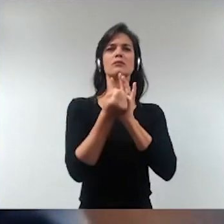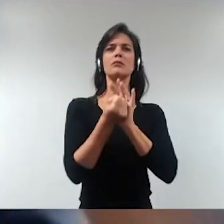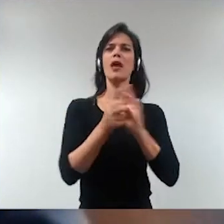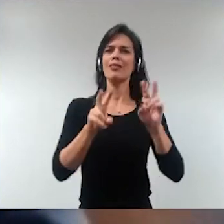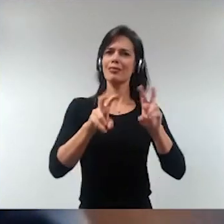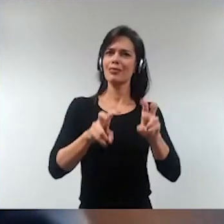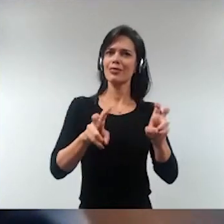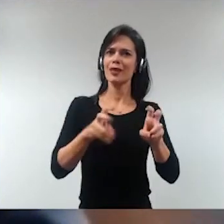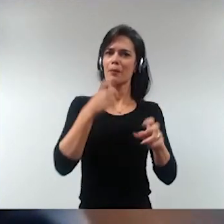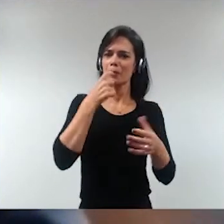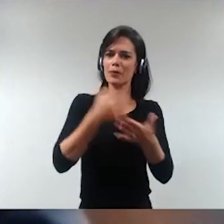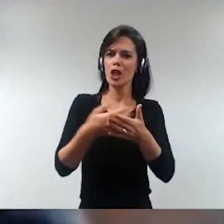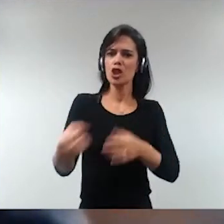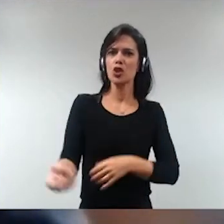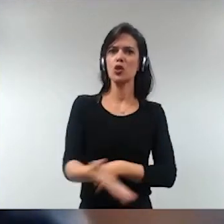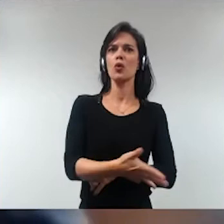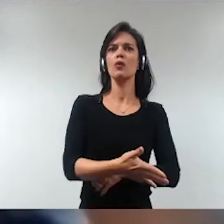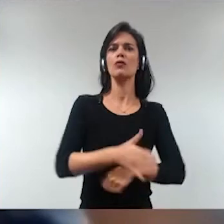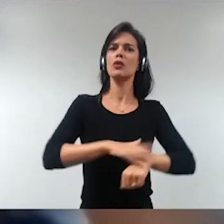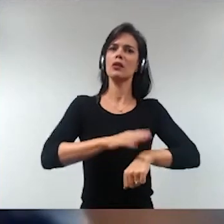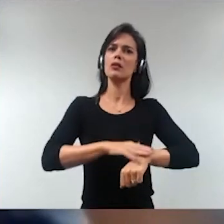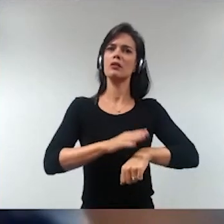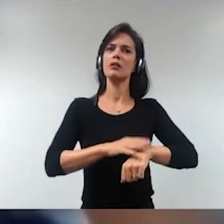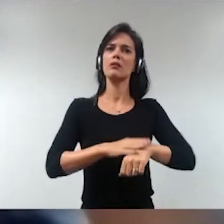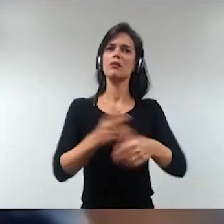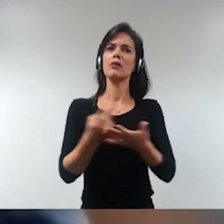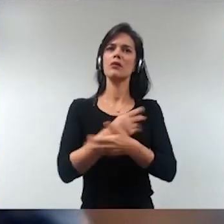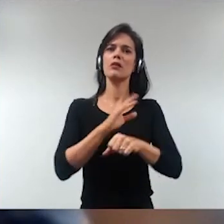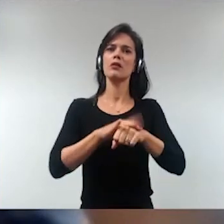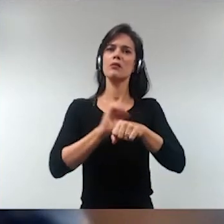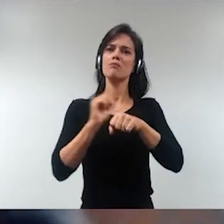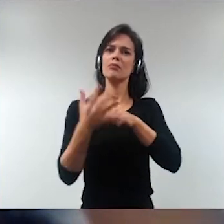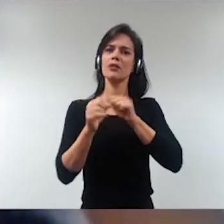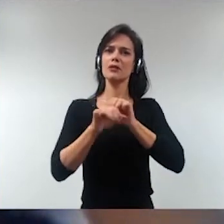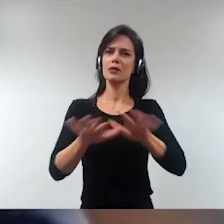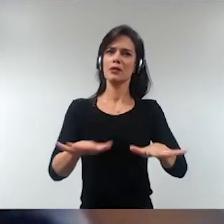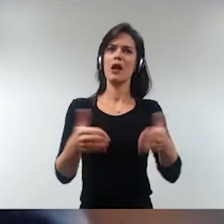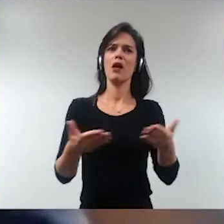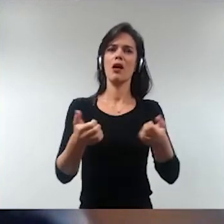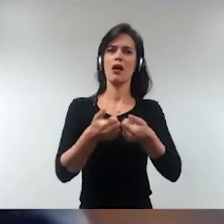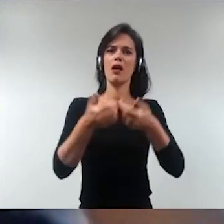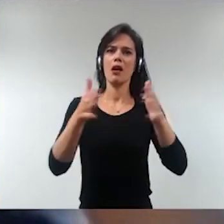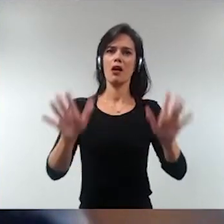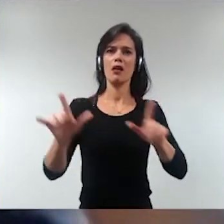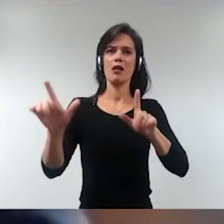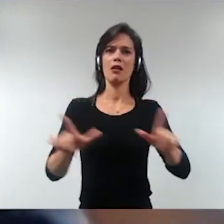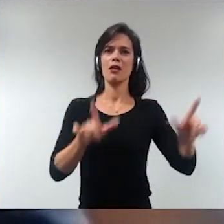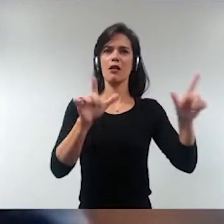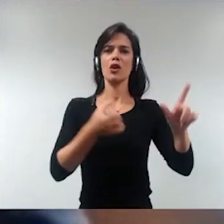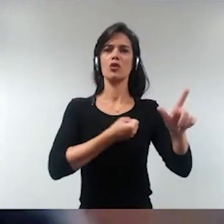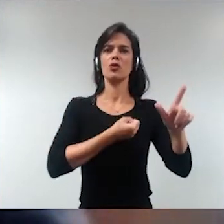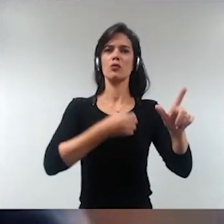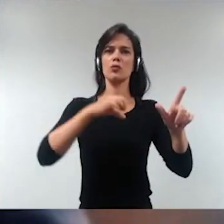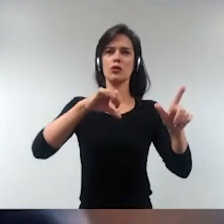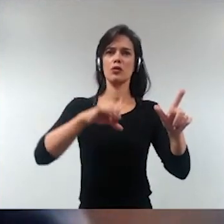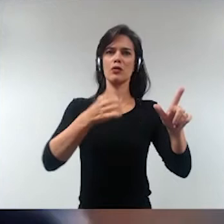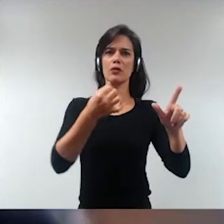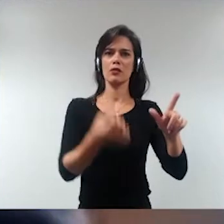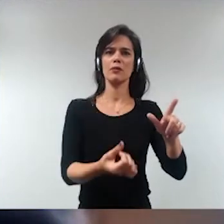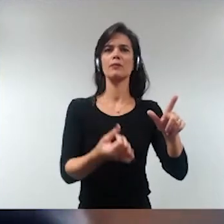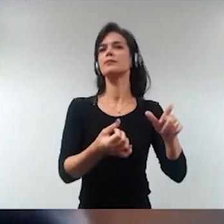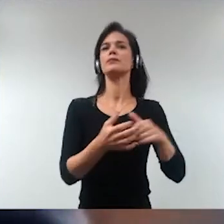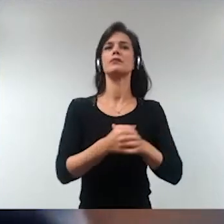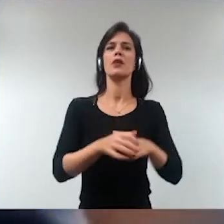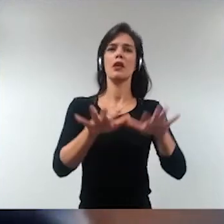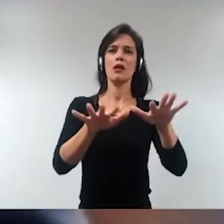ainda mais nesse momento de pandemia. Então, estamos aqui abrindo o painel 96, audiências e